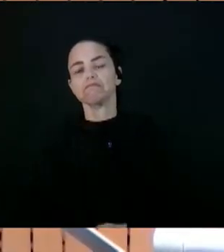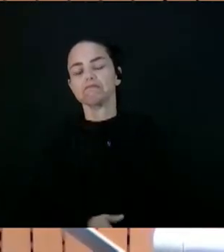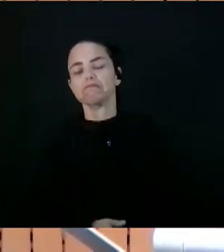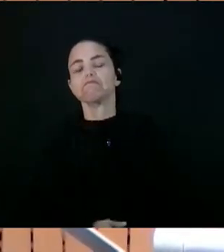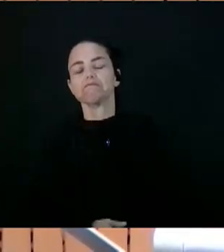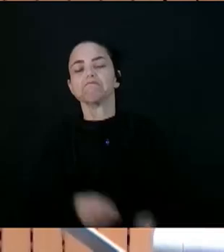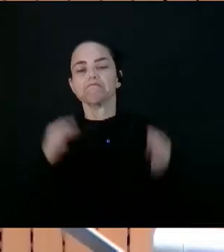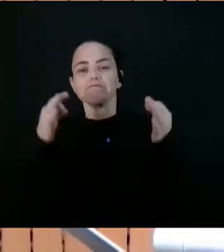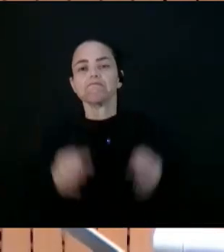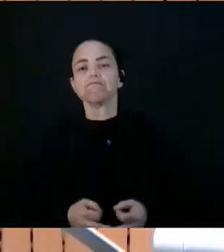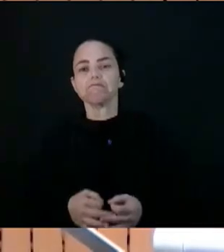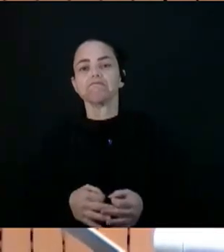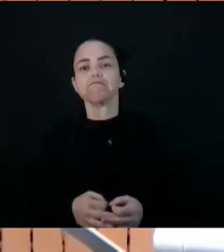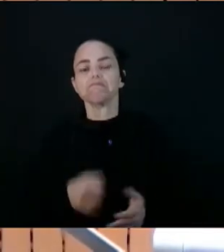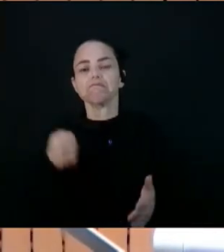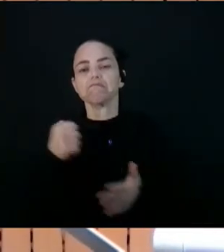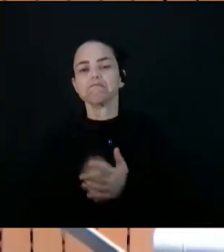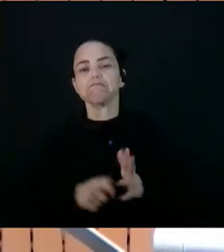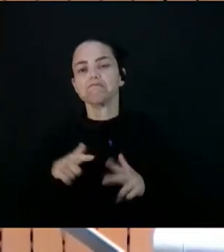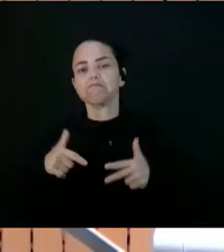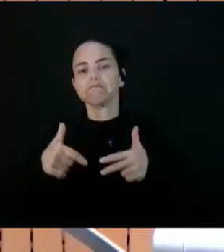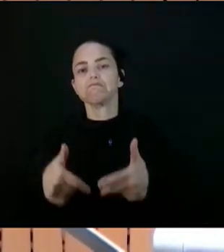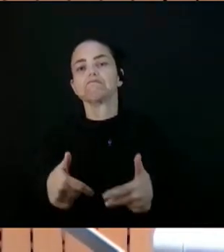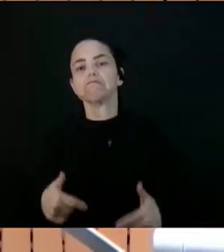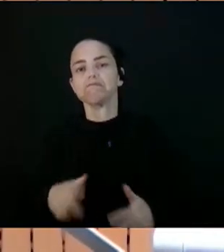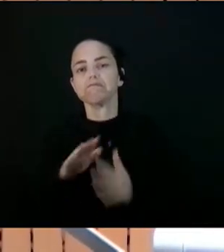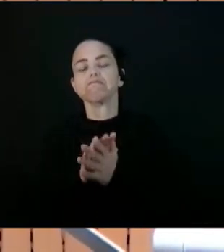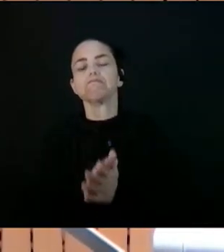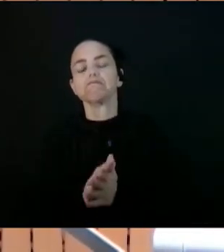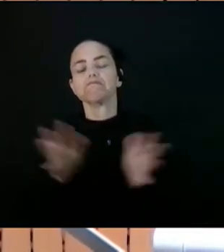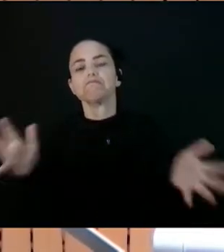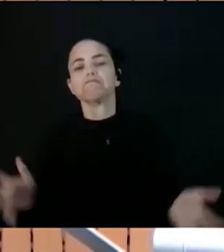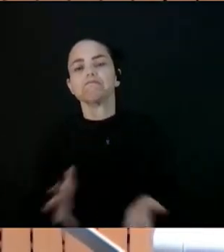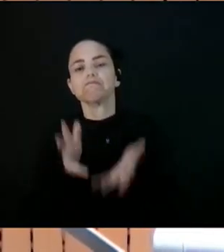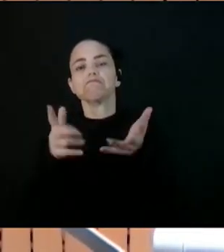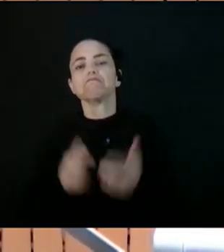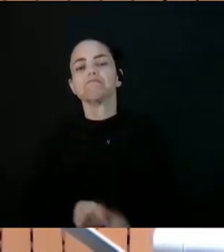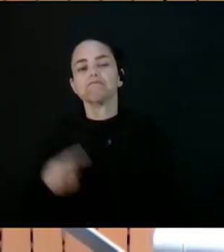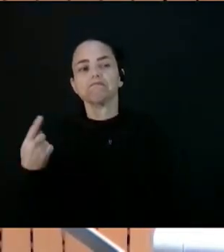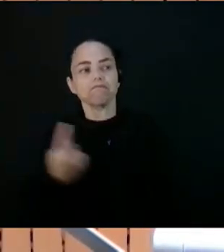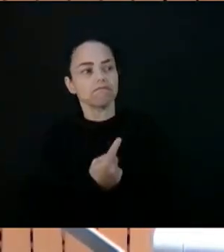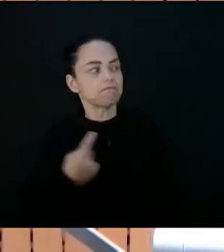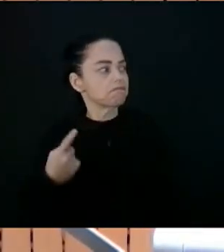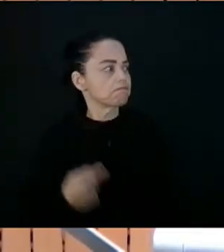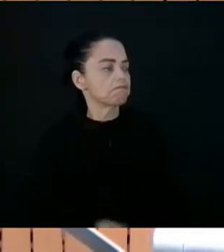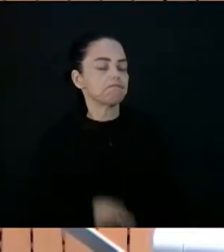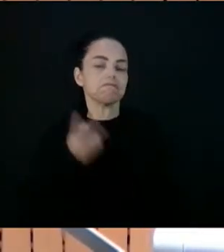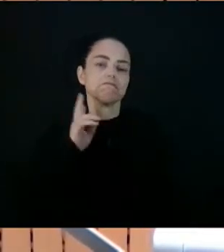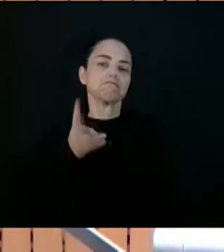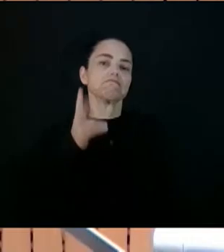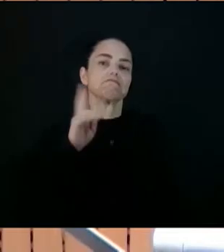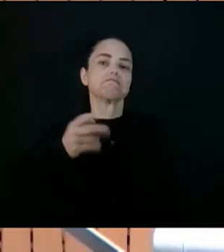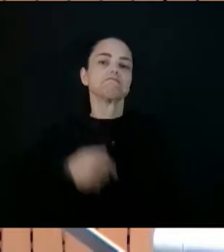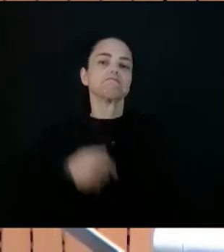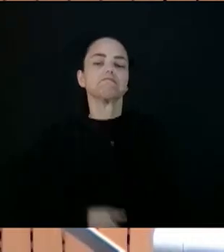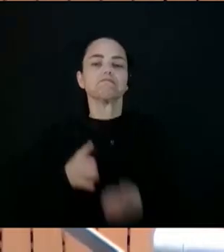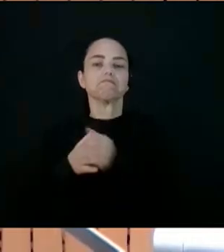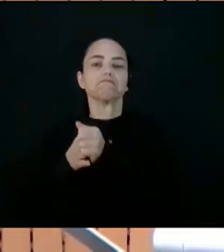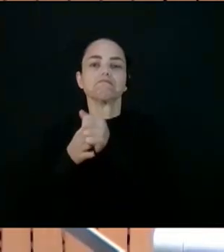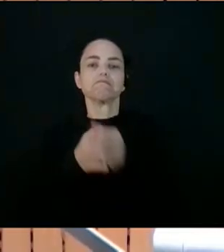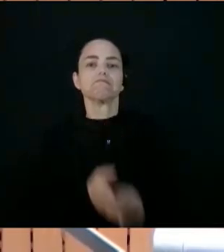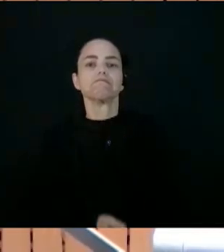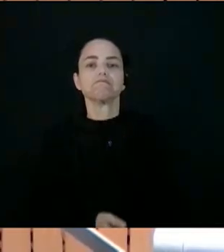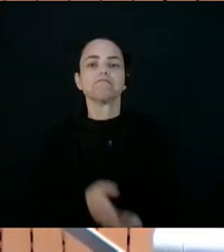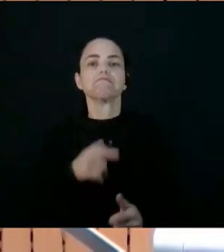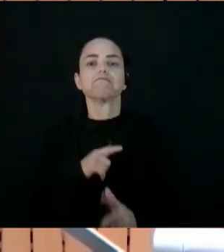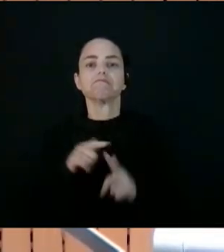de luta que moviam o Signorelli, que inspiram todos nós, continue nos guiando nas nossas ações